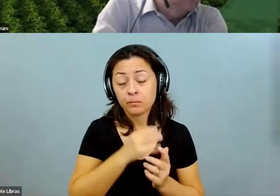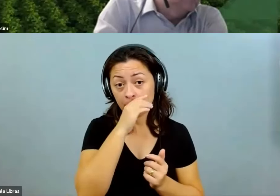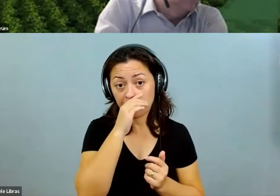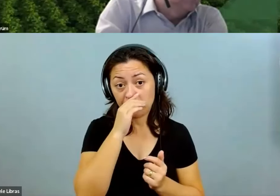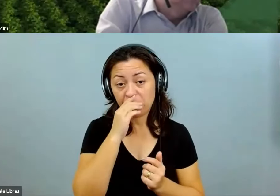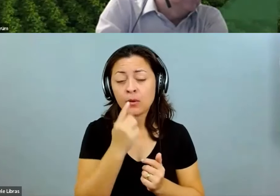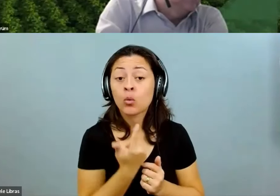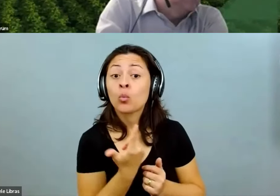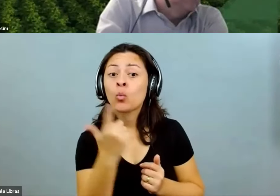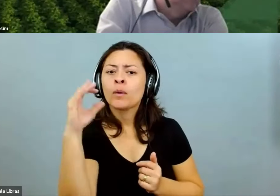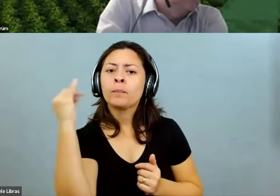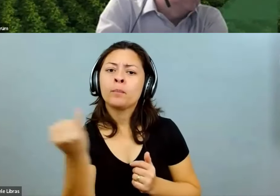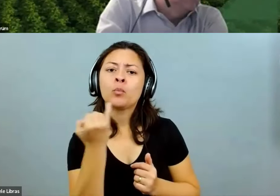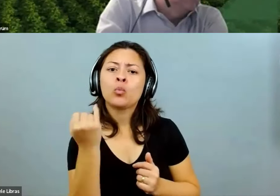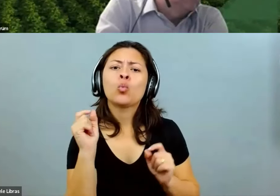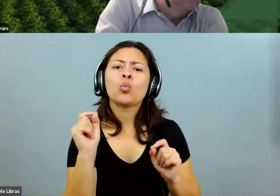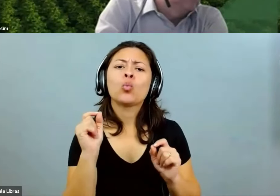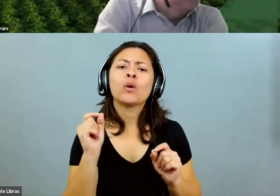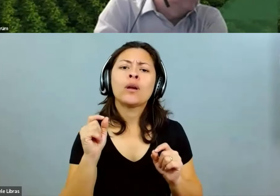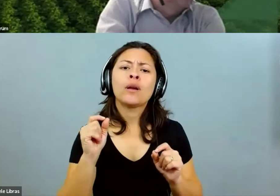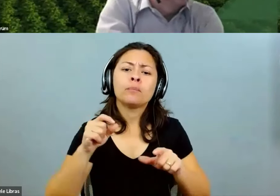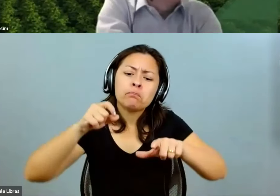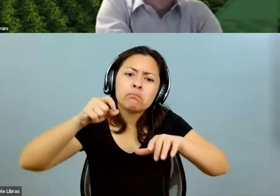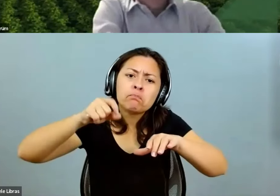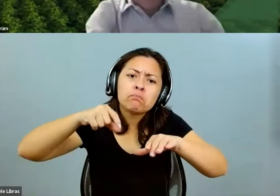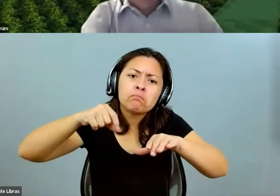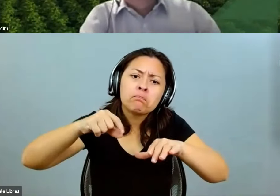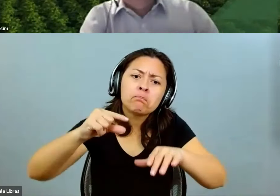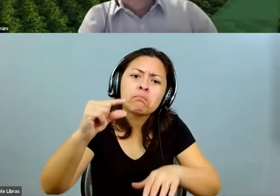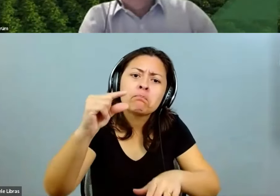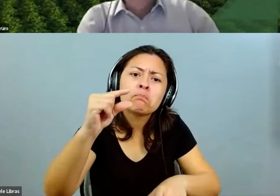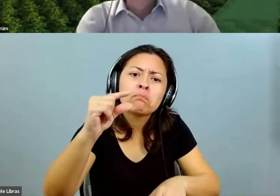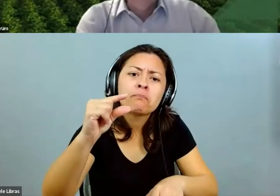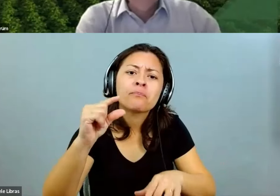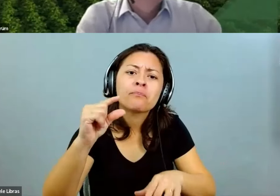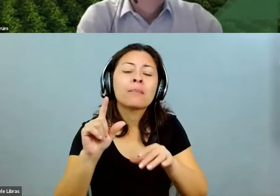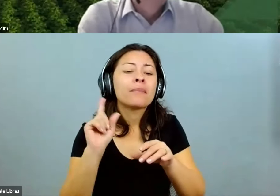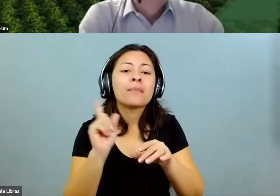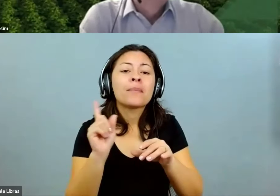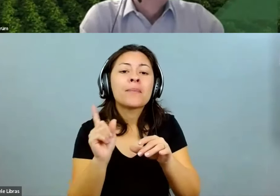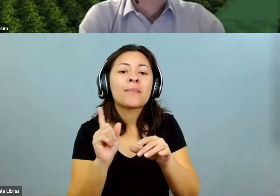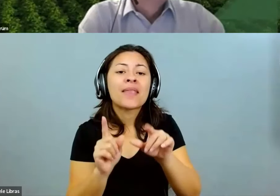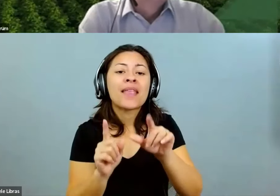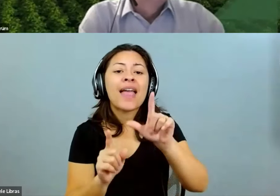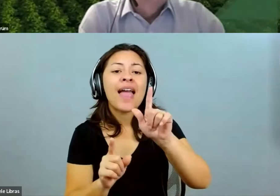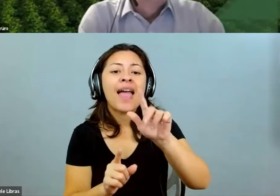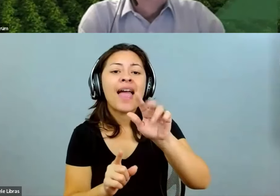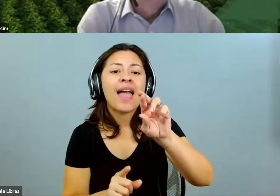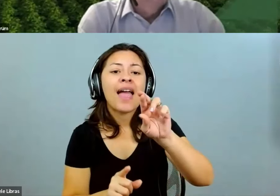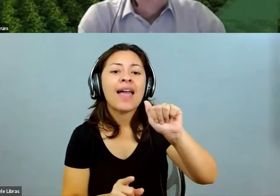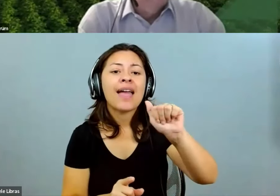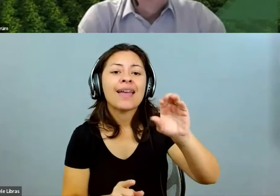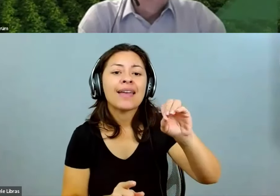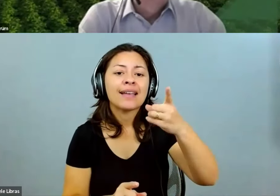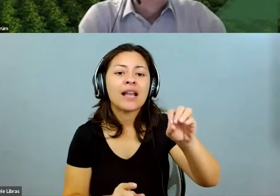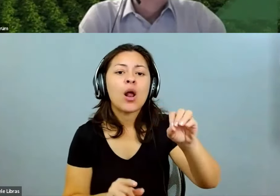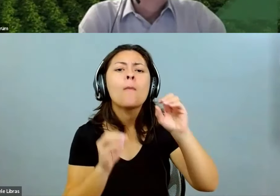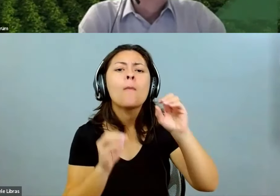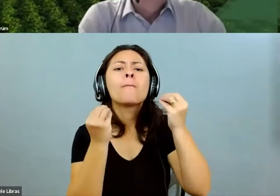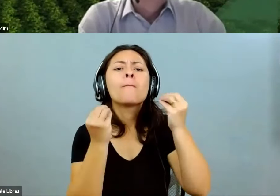dos grãos para combustíveis né quer dizer a indústria de etanol se fortalecendo como está se fortalecendo no Brasil com